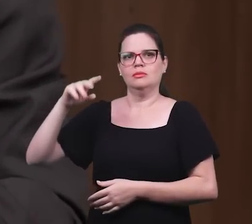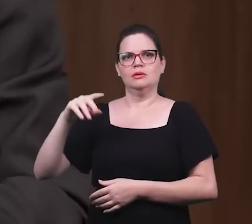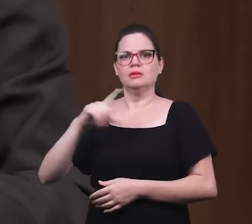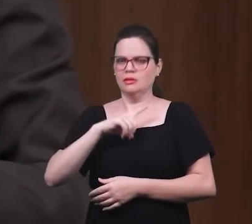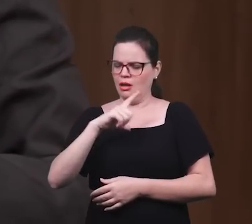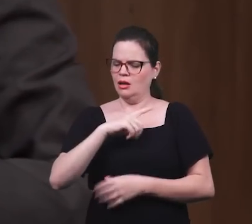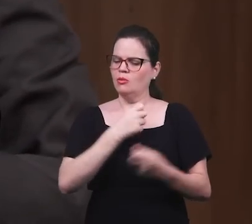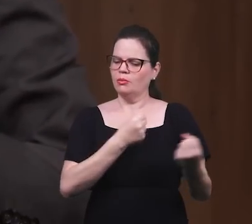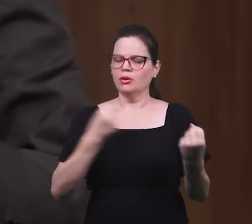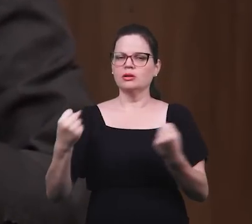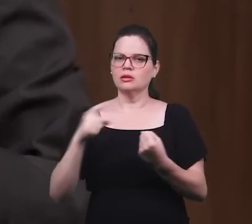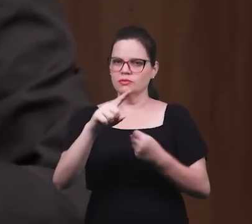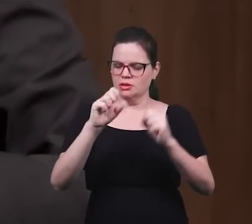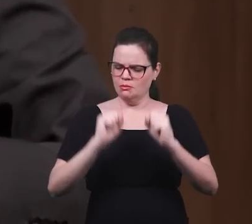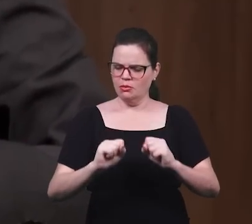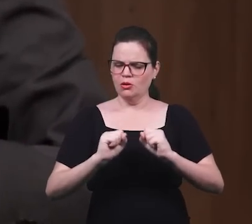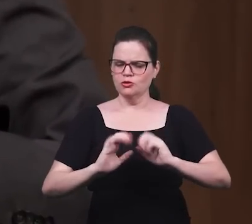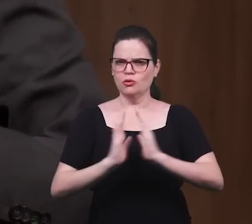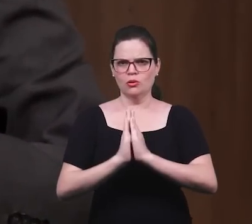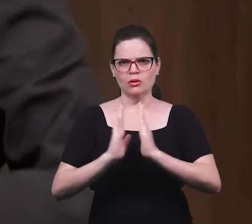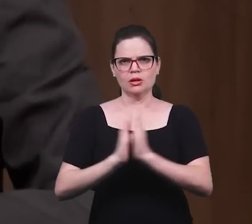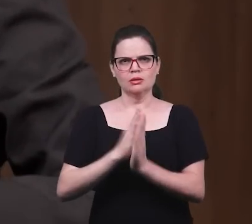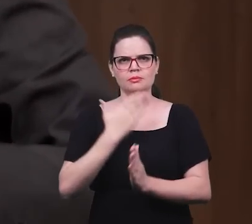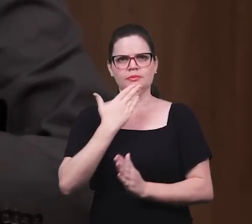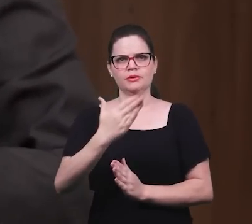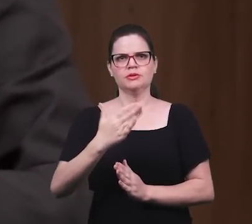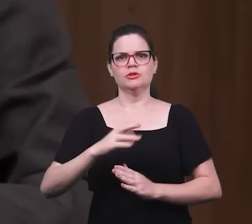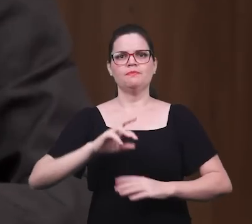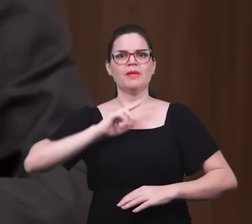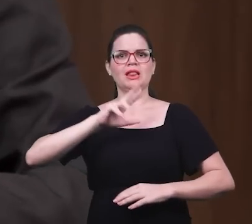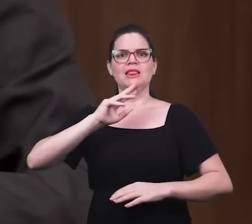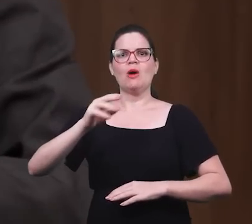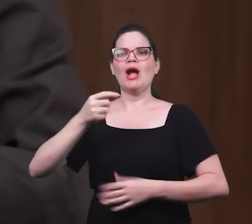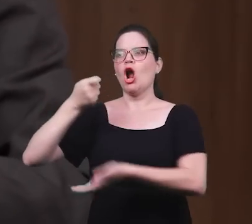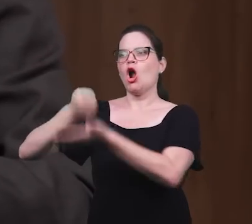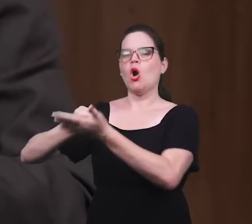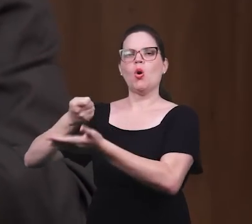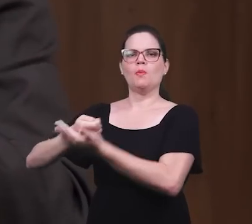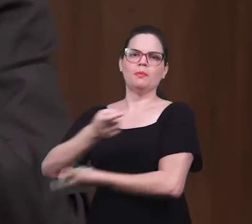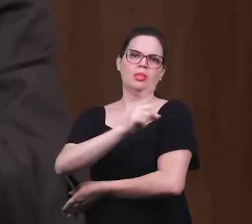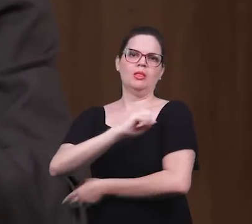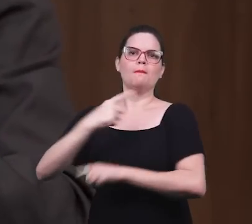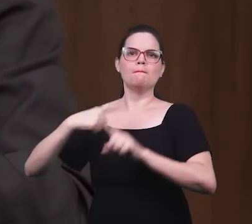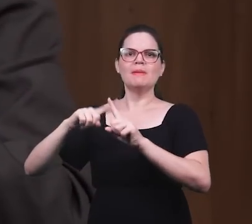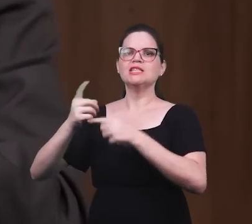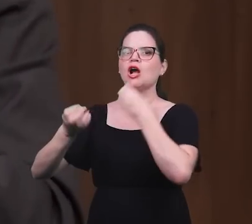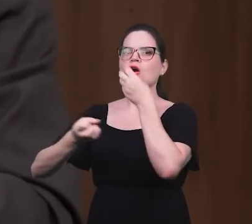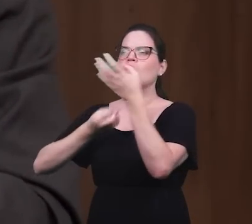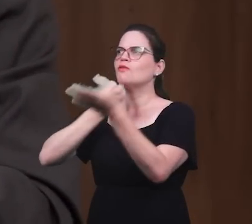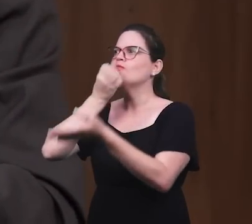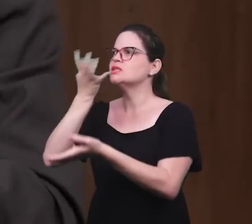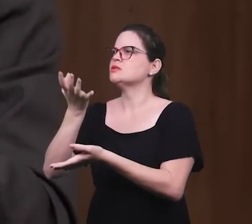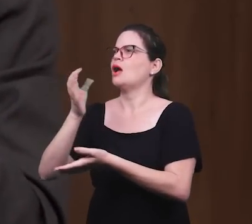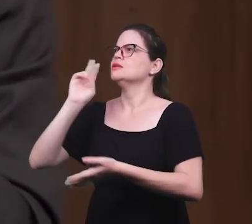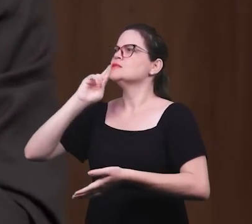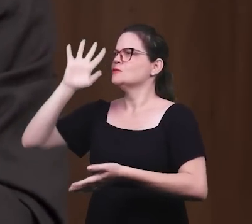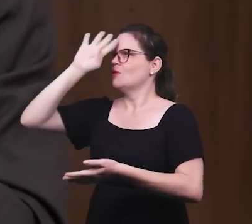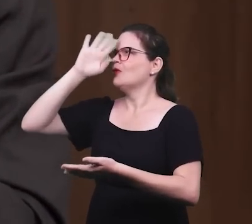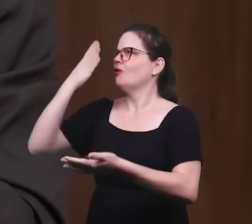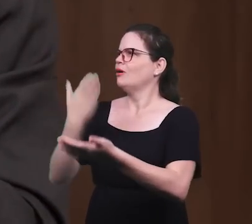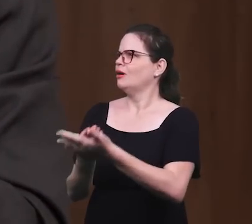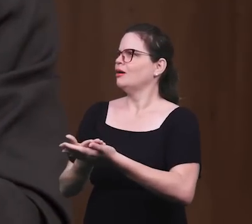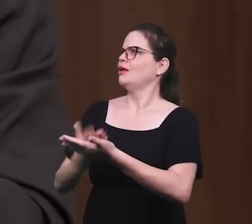Exatamente. Que você tenha direito. Não, mas é no sentido de confissão, de você crer que você abraçou, está agarrado